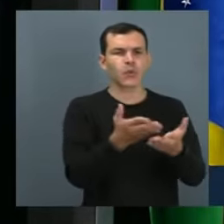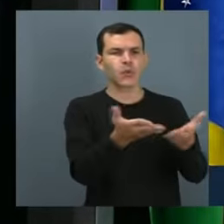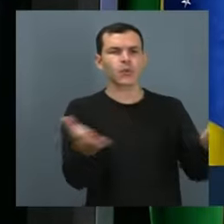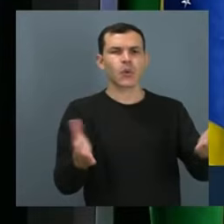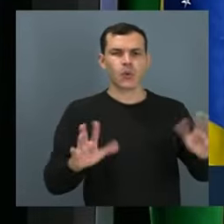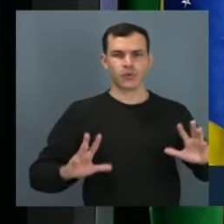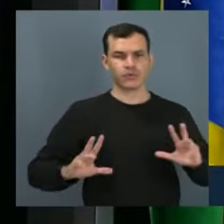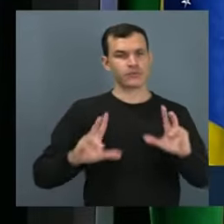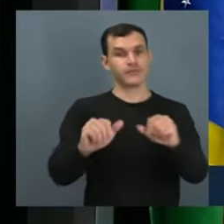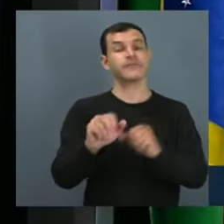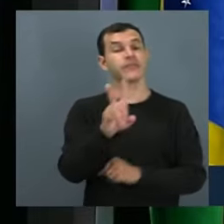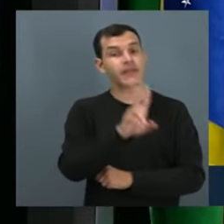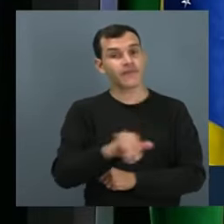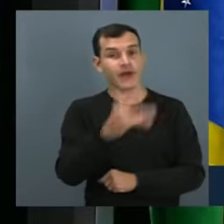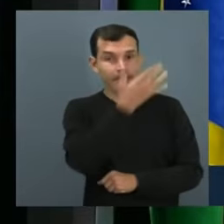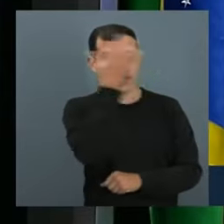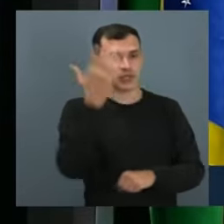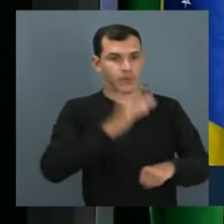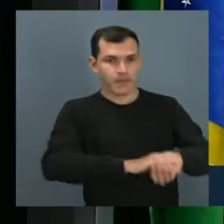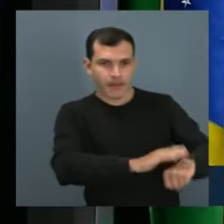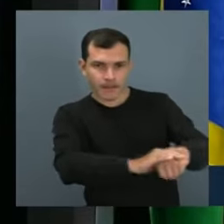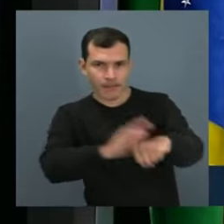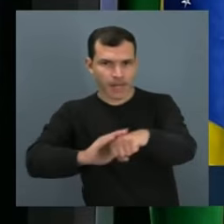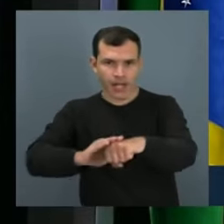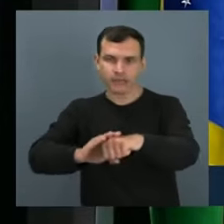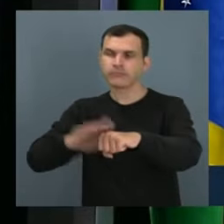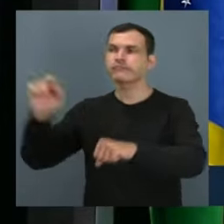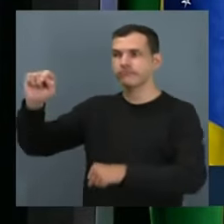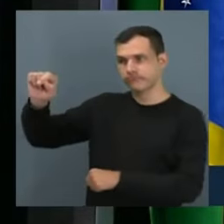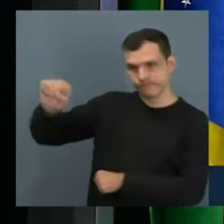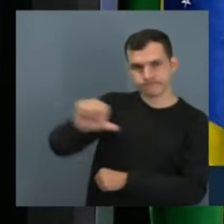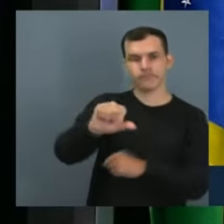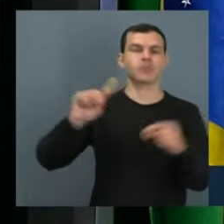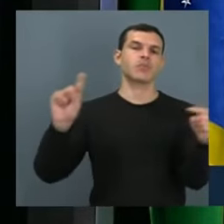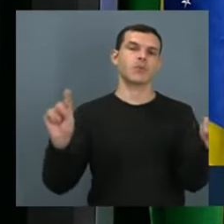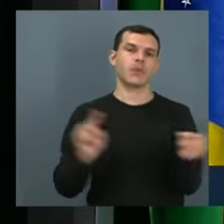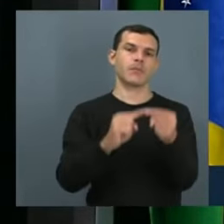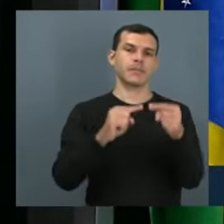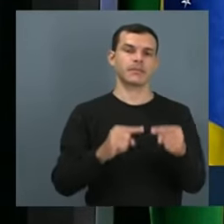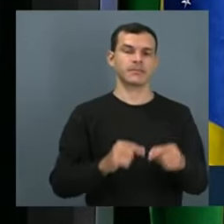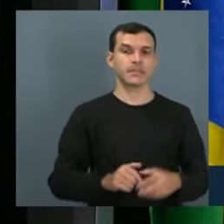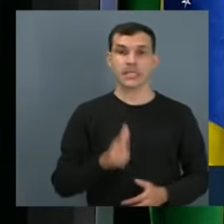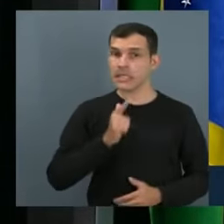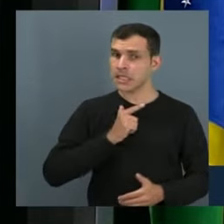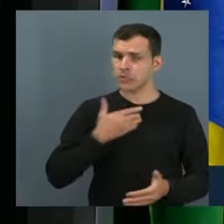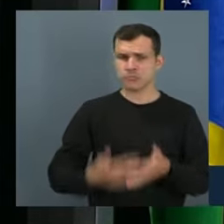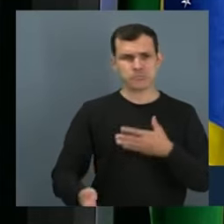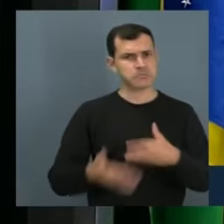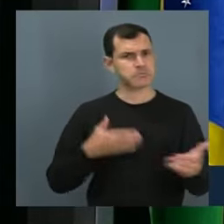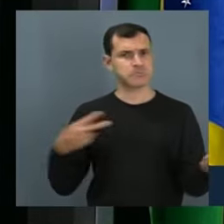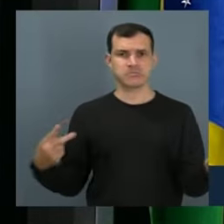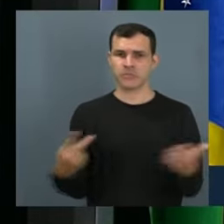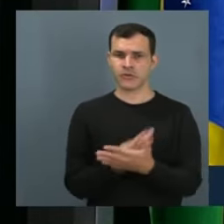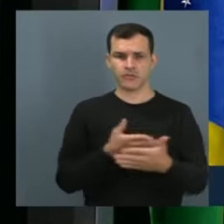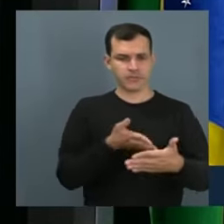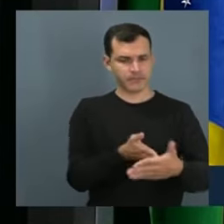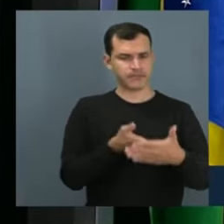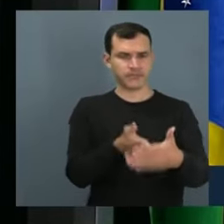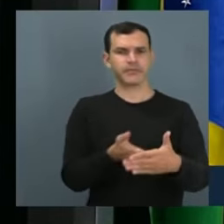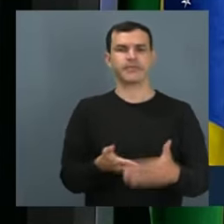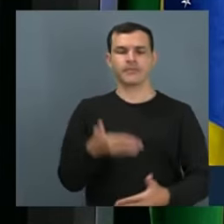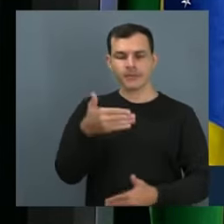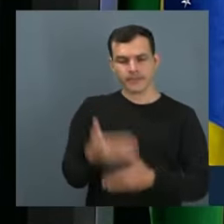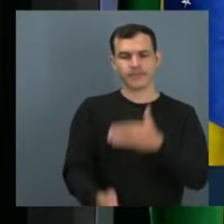um segundo suas próprias obras, sejam quais forem os obstáculos. Prossegue em frente,